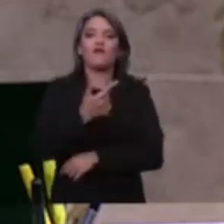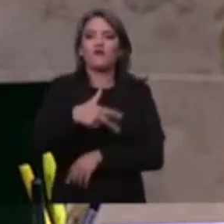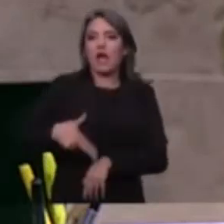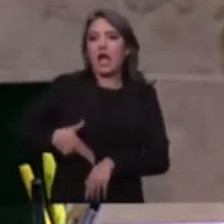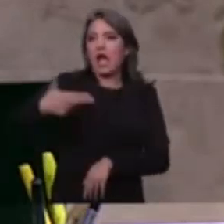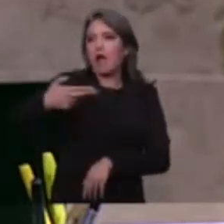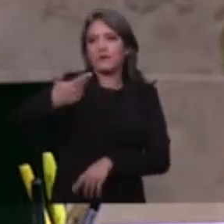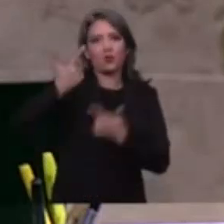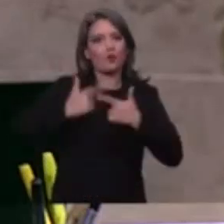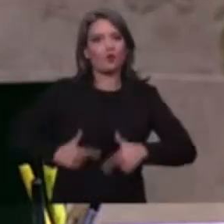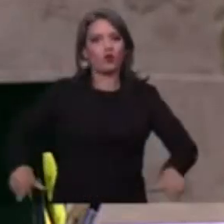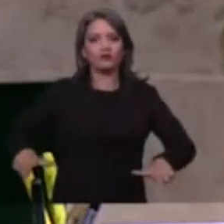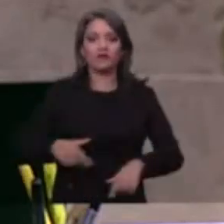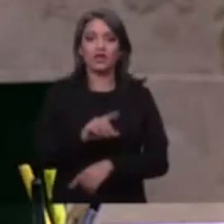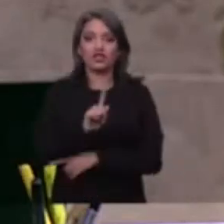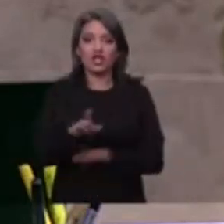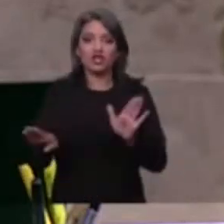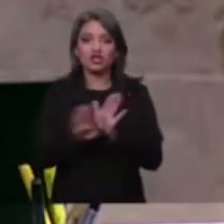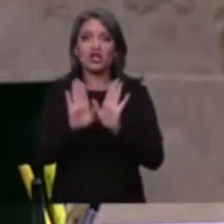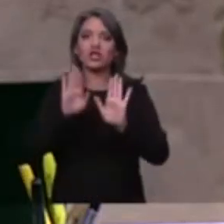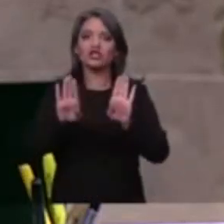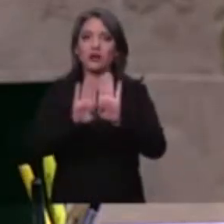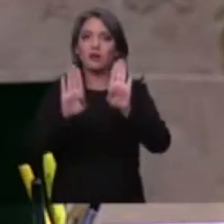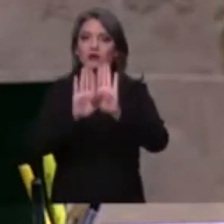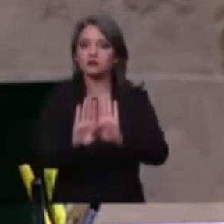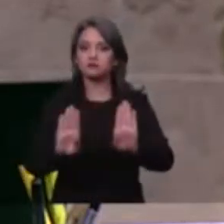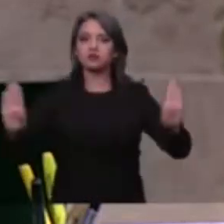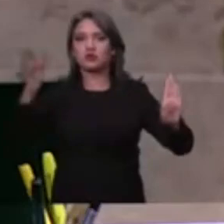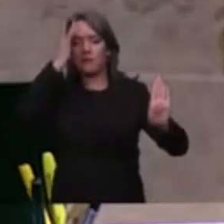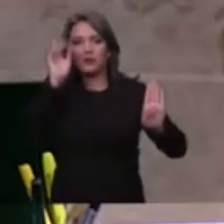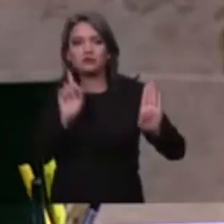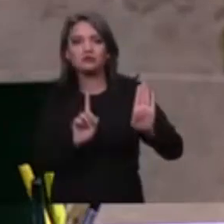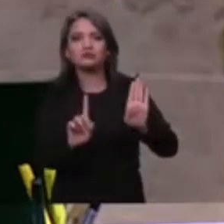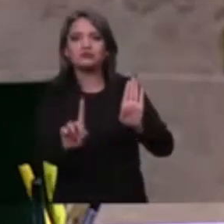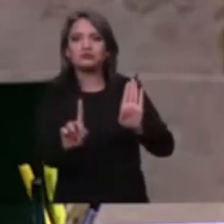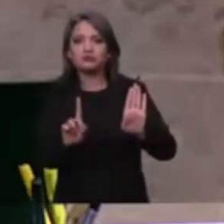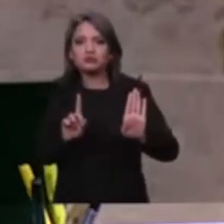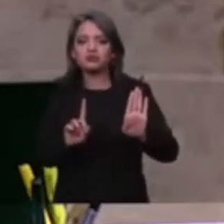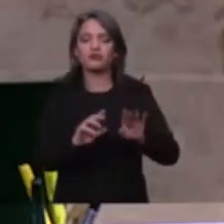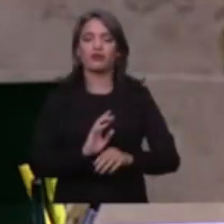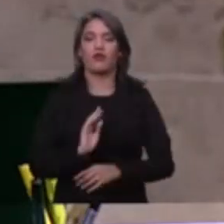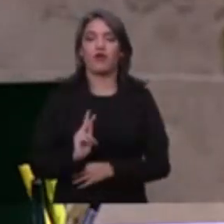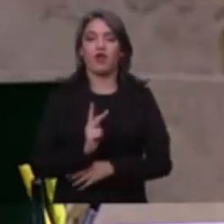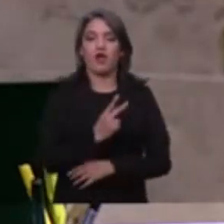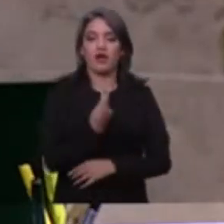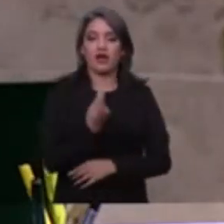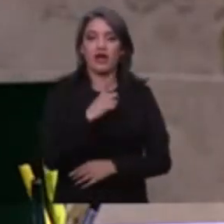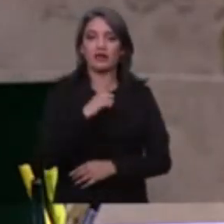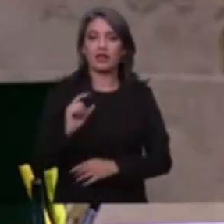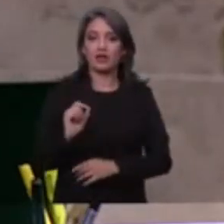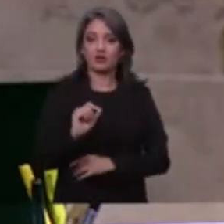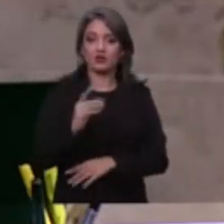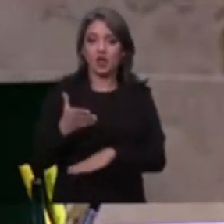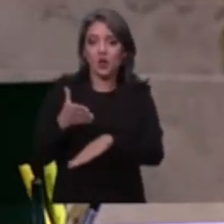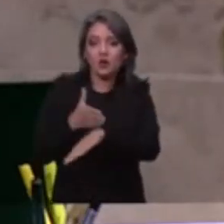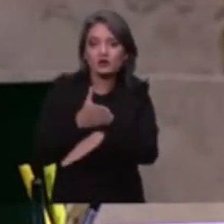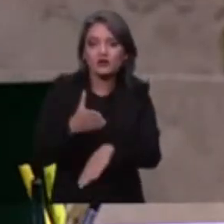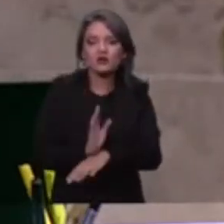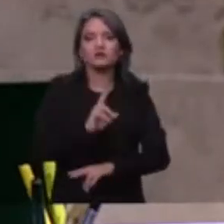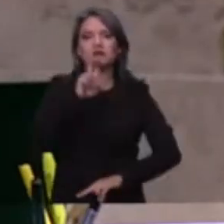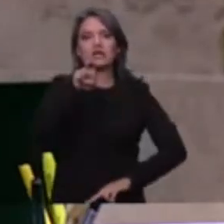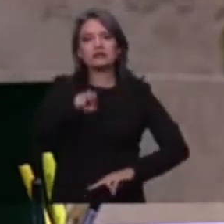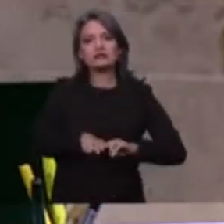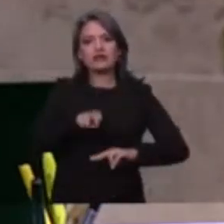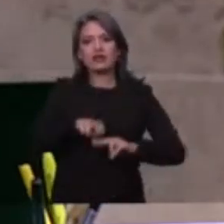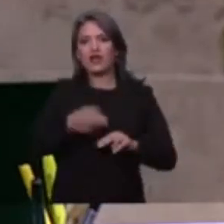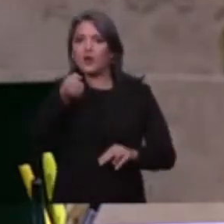Quando chegou, estava tudo aberto, pessoas entrando e saindo. H. Que quando ingressou, ficou sentado próximo